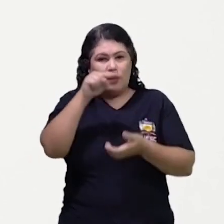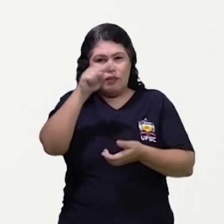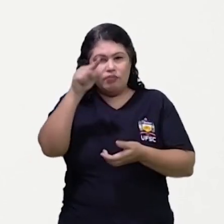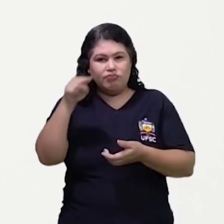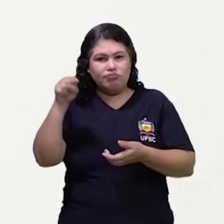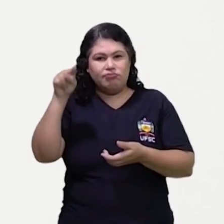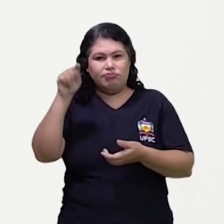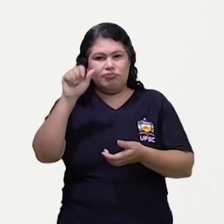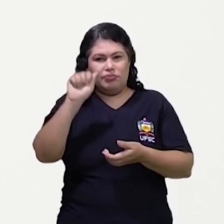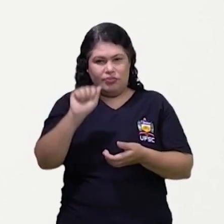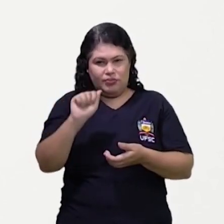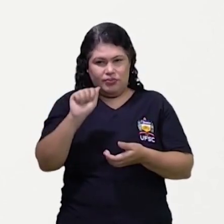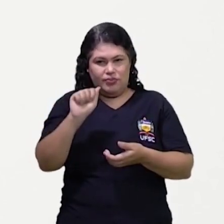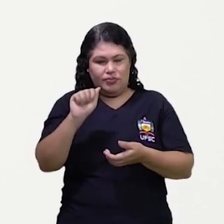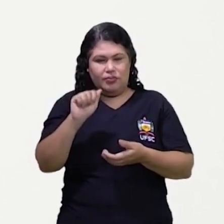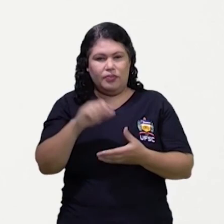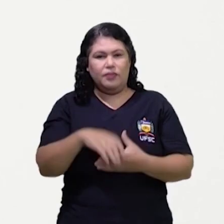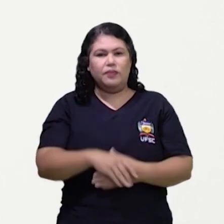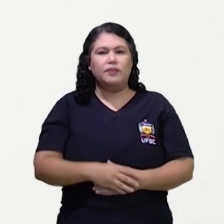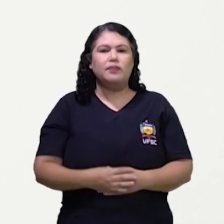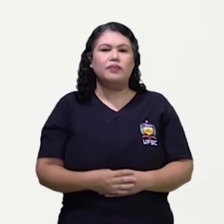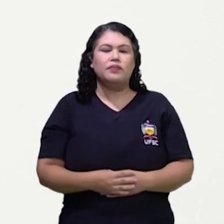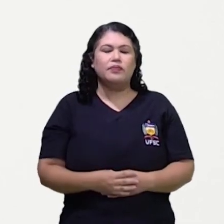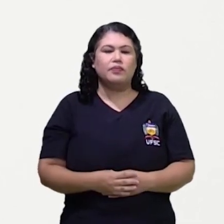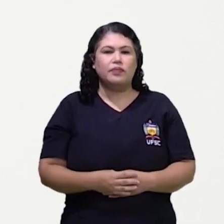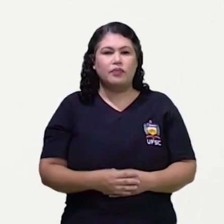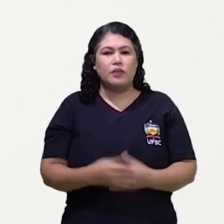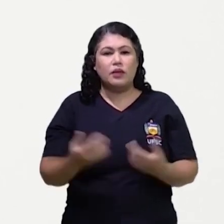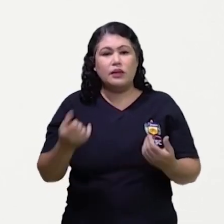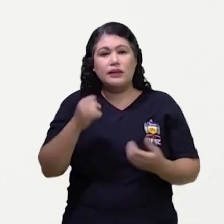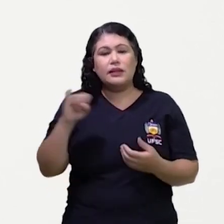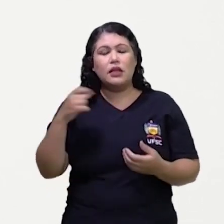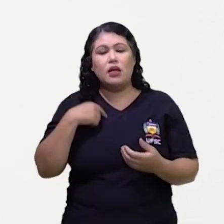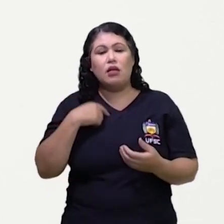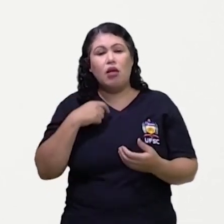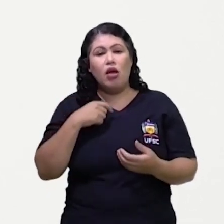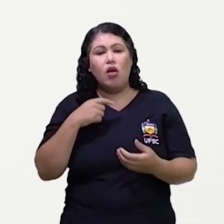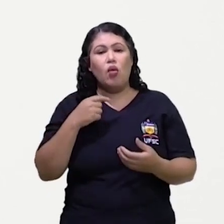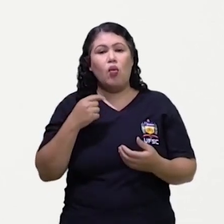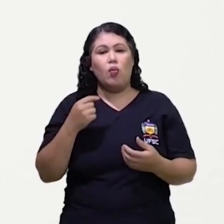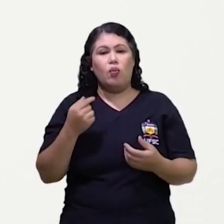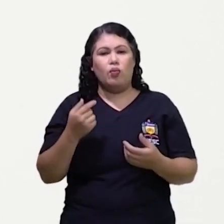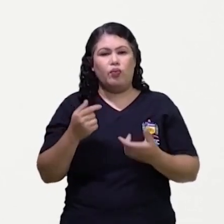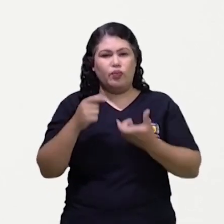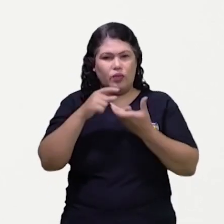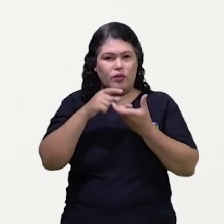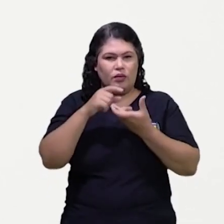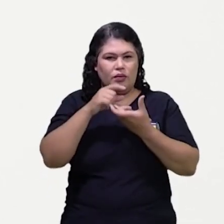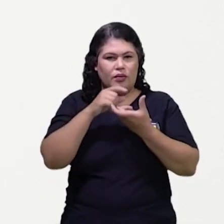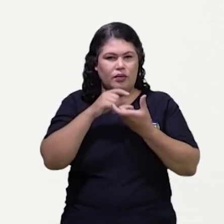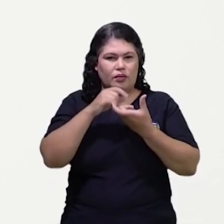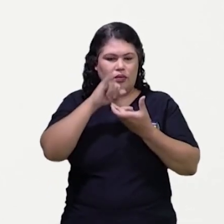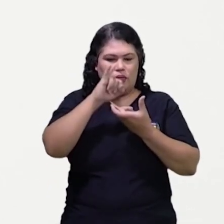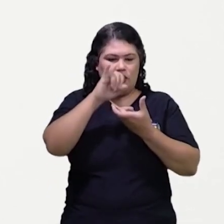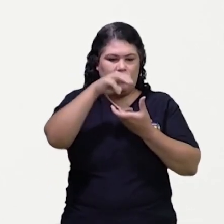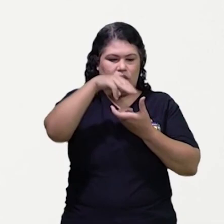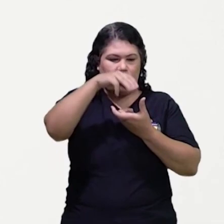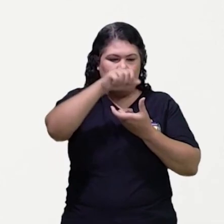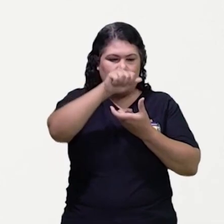no plural, vai ser ans. Tá? Se eu botar no plural, vai ser ans.